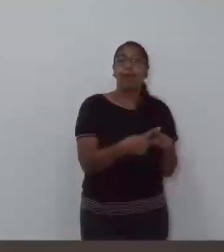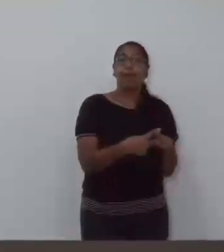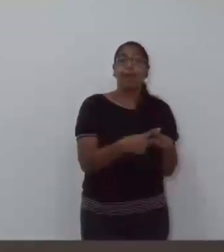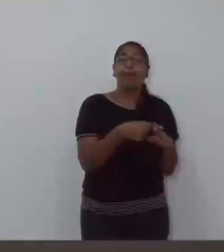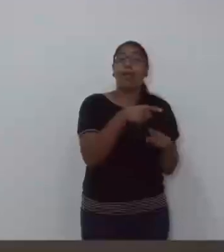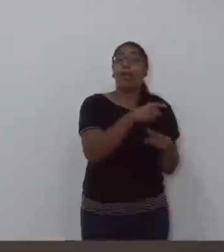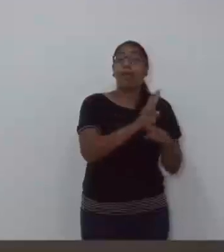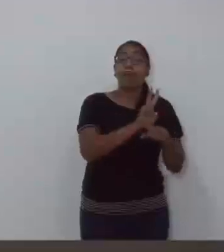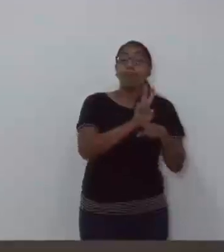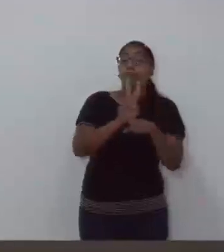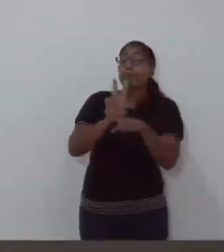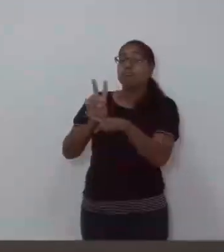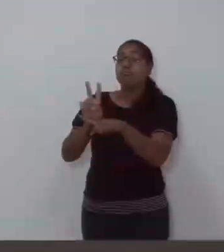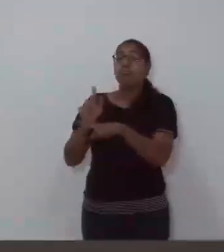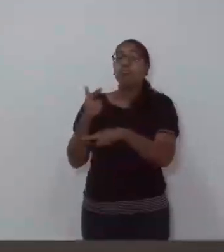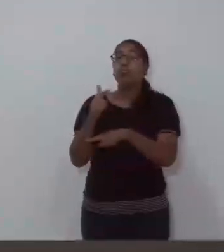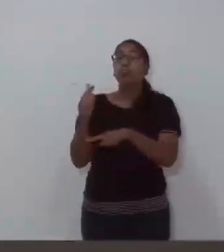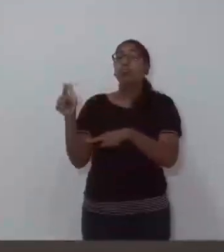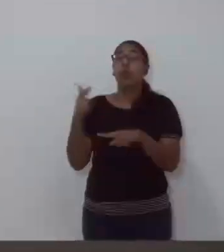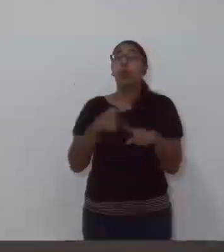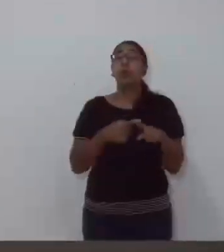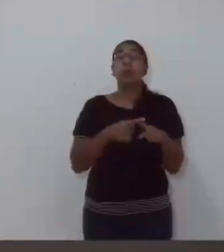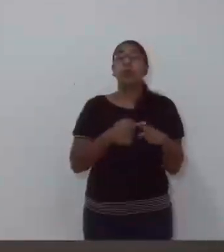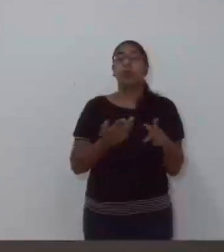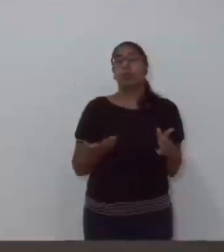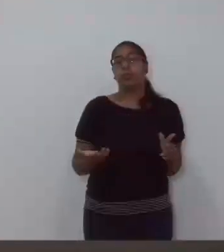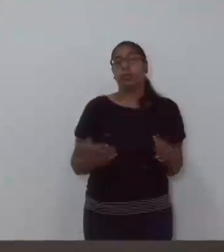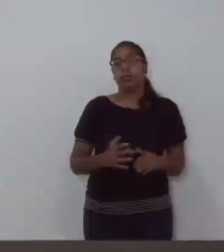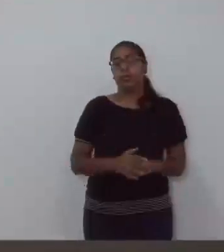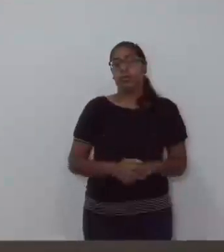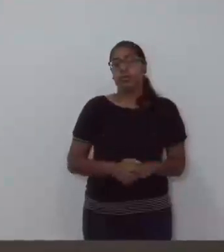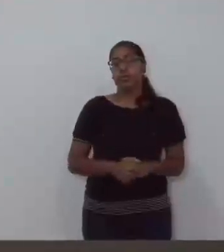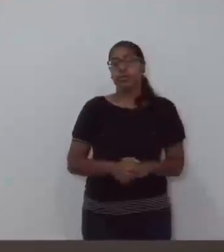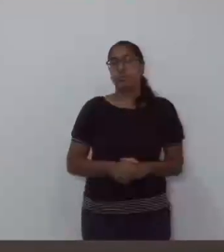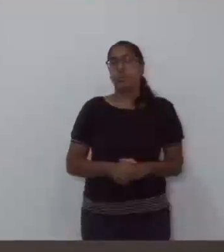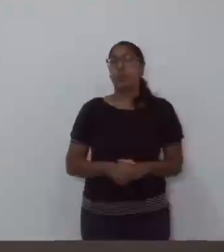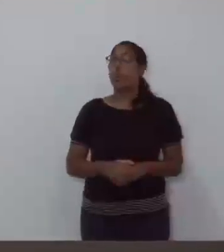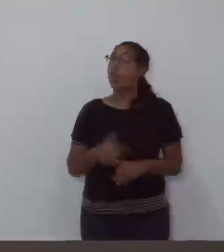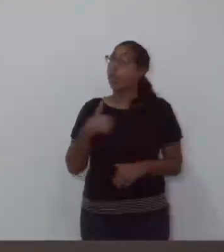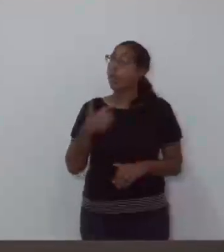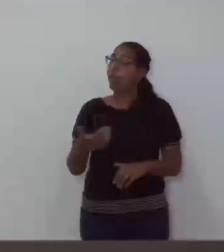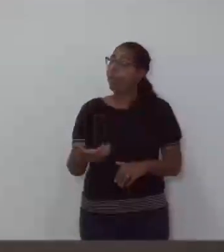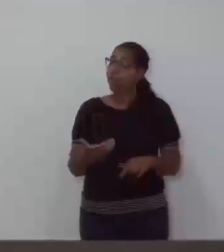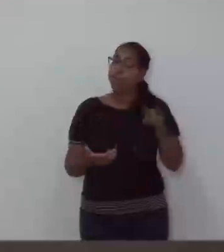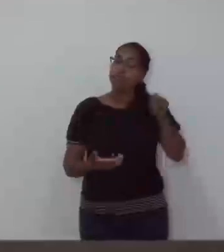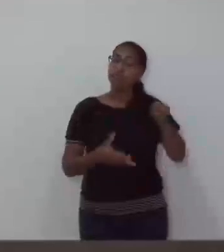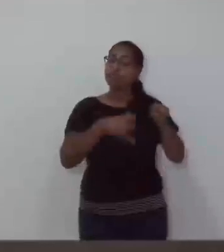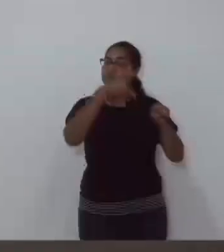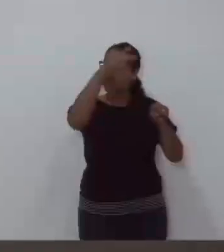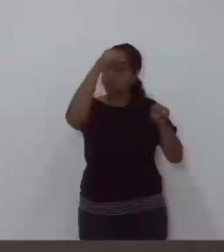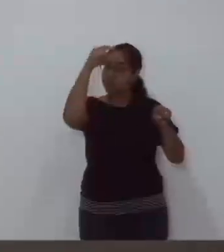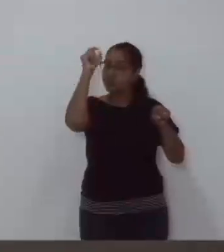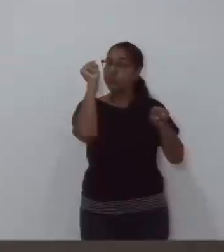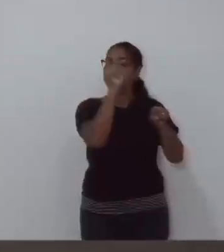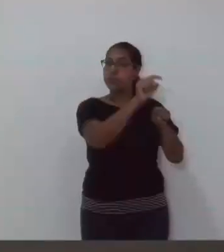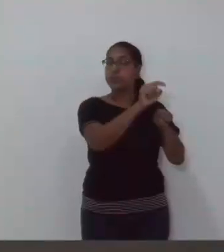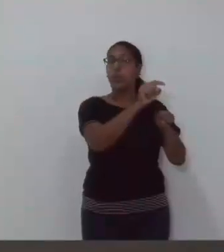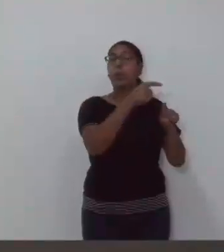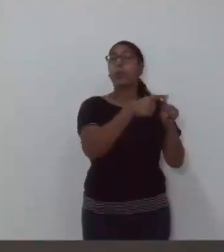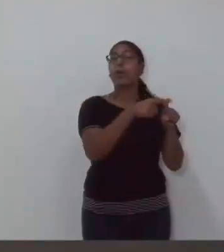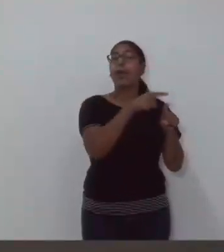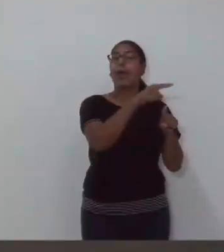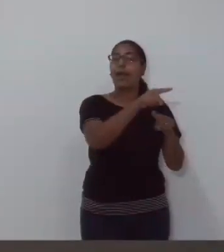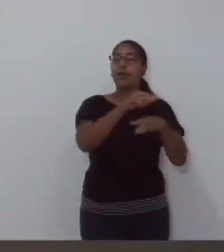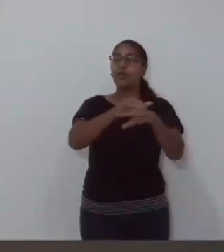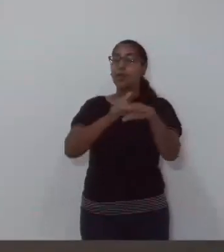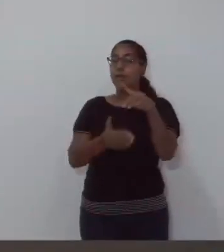teve a fiscalização da prefeitura até tal momento da minha denúncia? É isso que eu preciso saber da prefeitura. Porque a prefeitura, ela contrata o